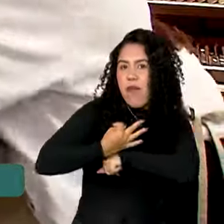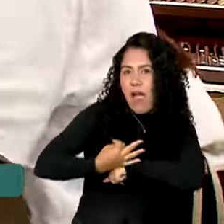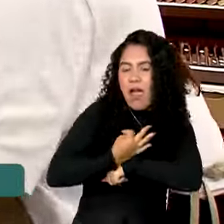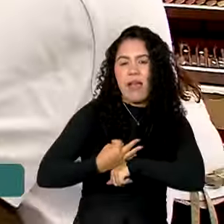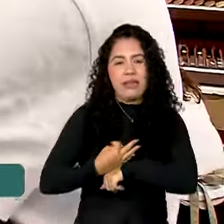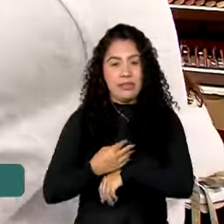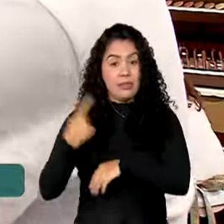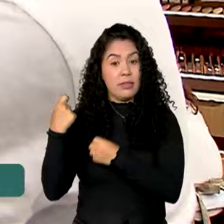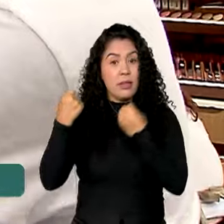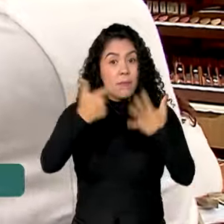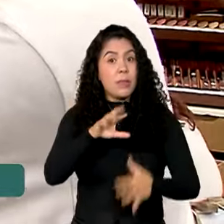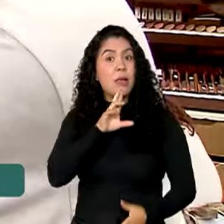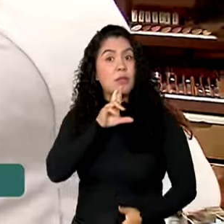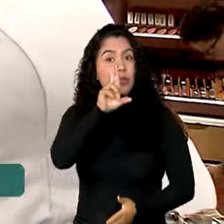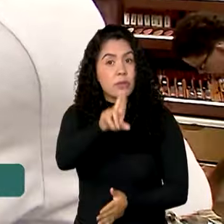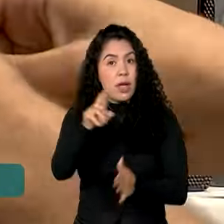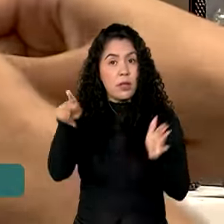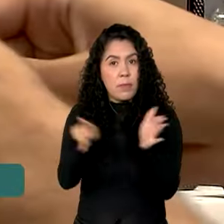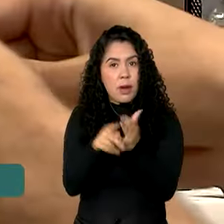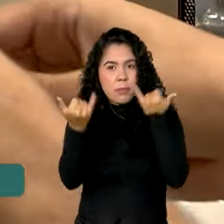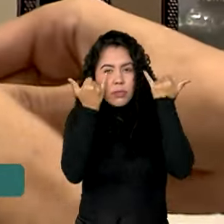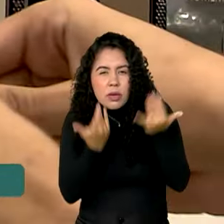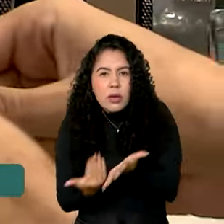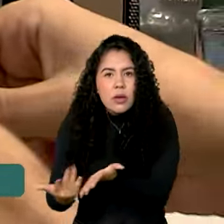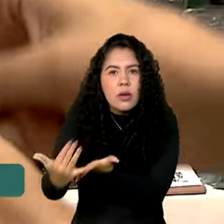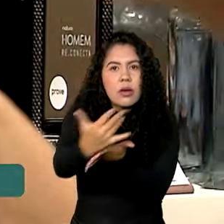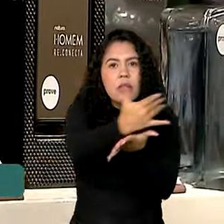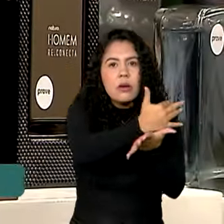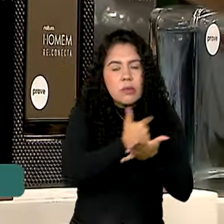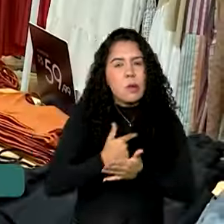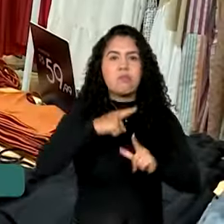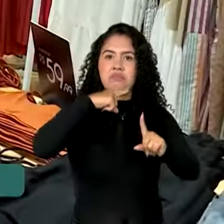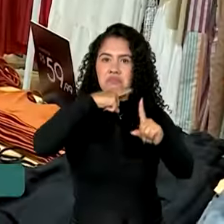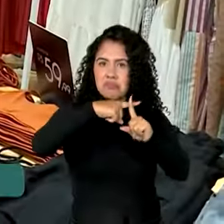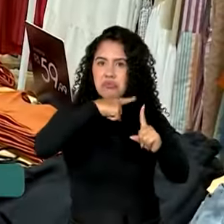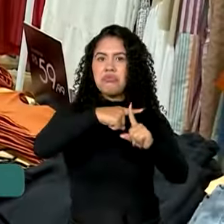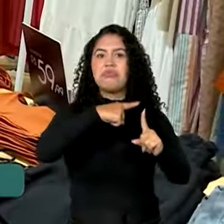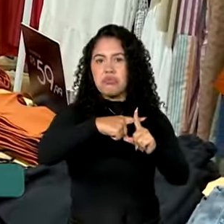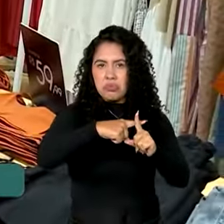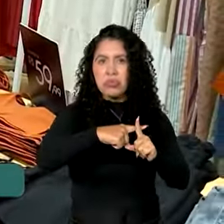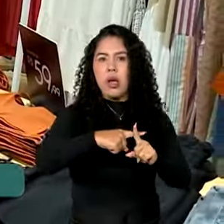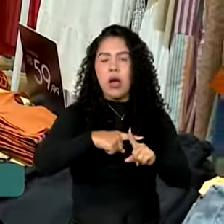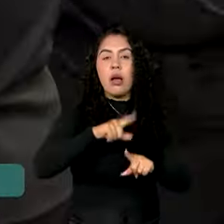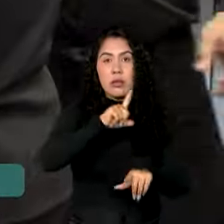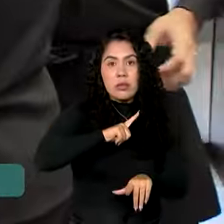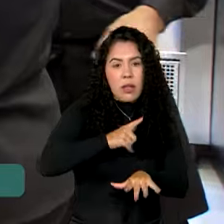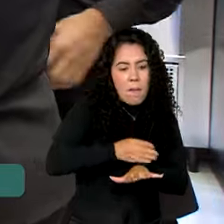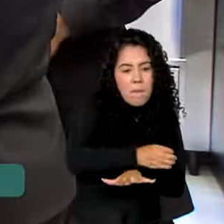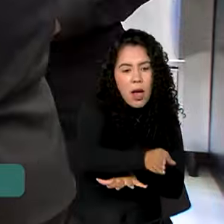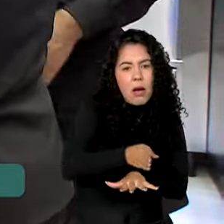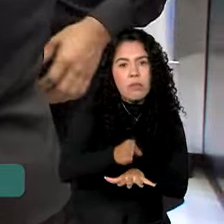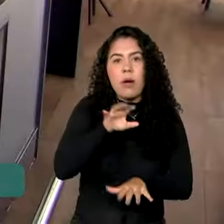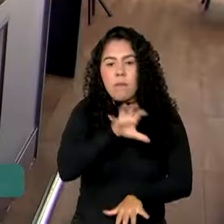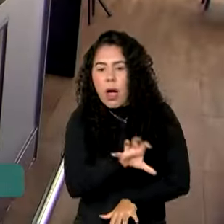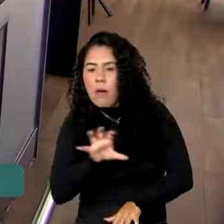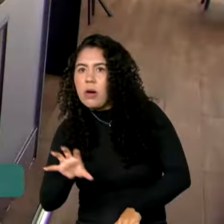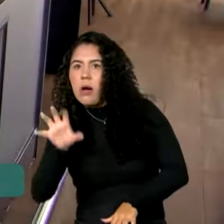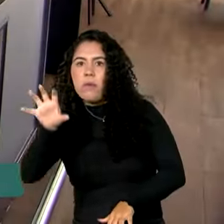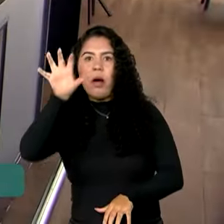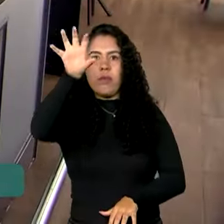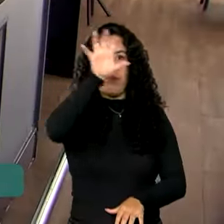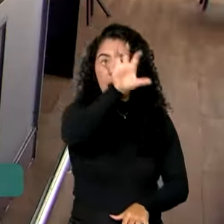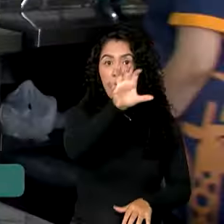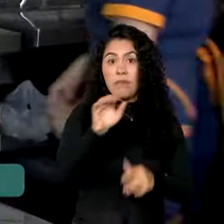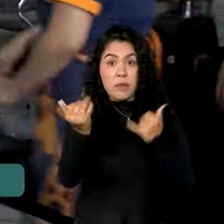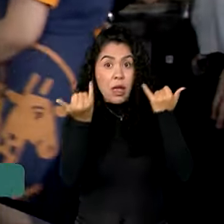saldo do CAGED foi positivo nos 5 grupamentos de atividades econômicas em todas as unidades da federação. Os